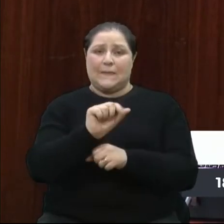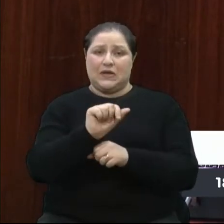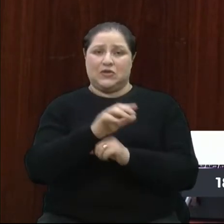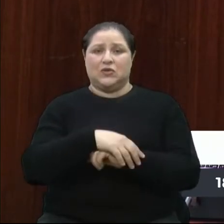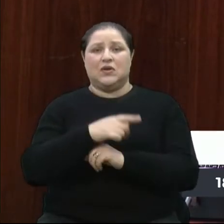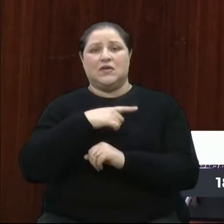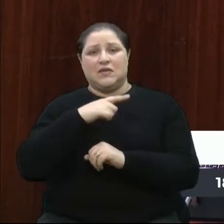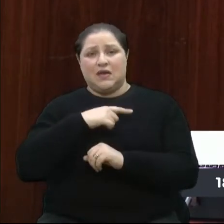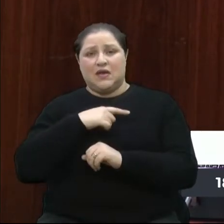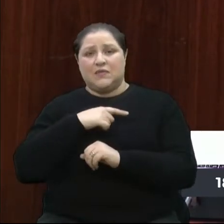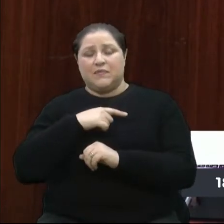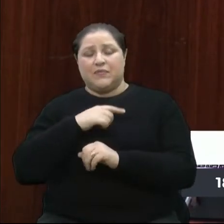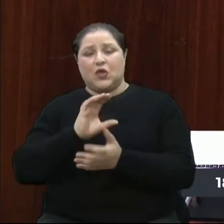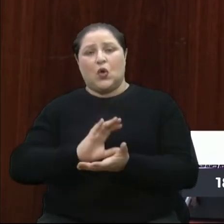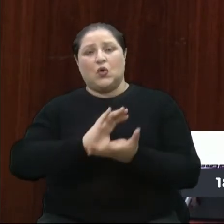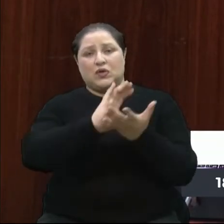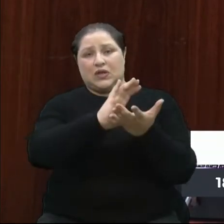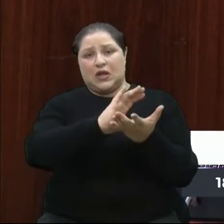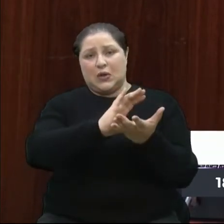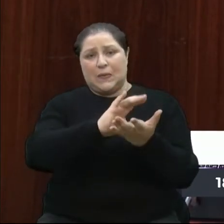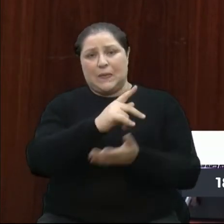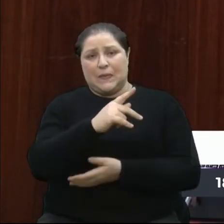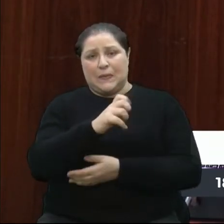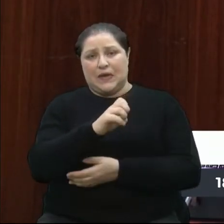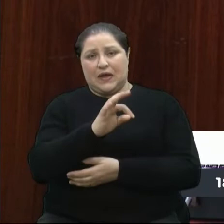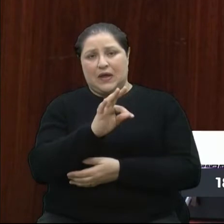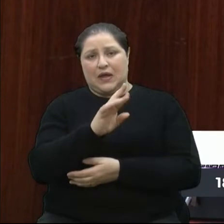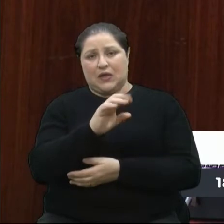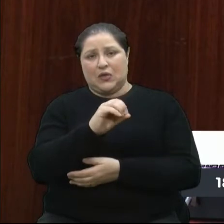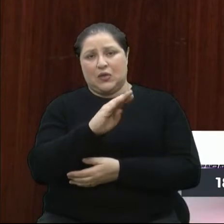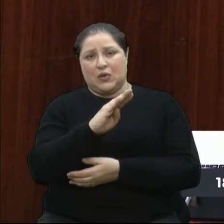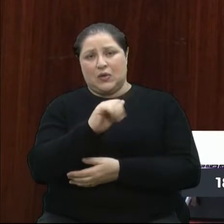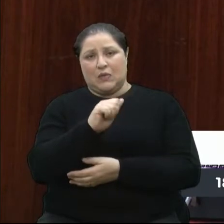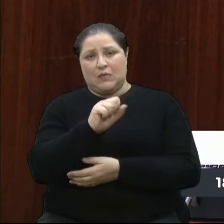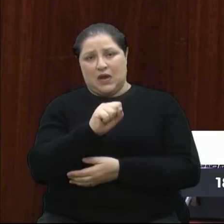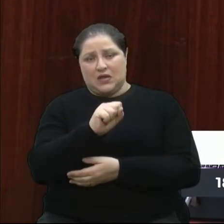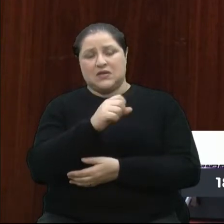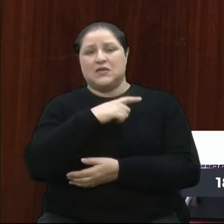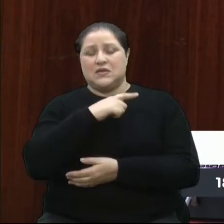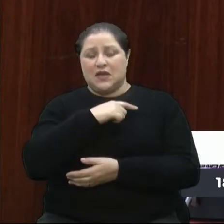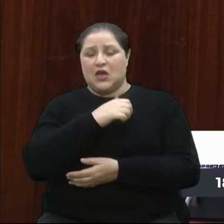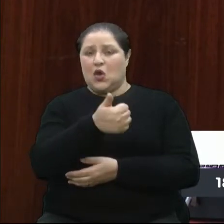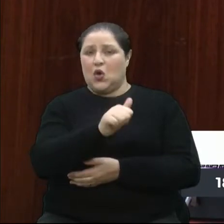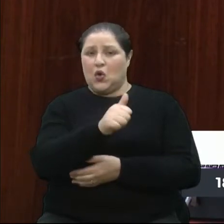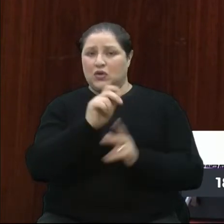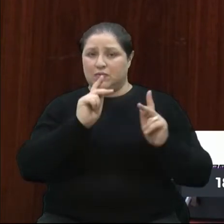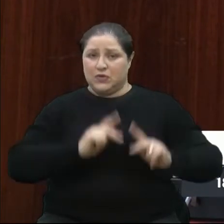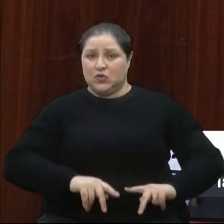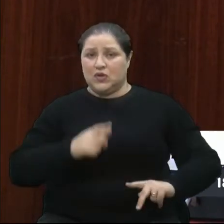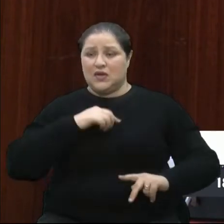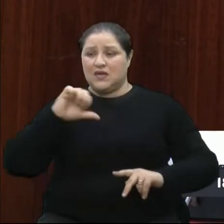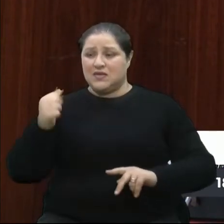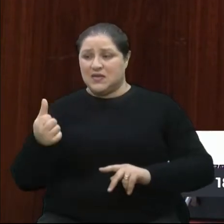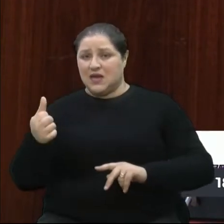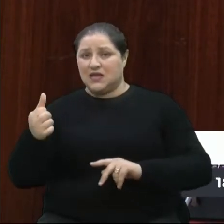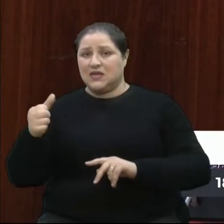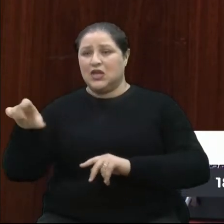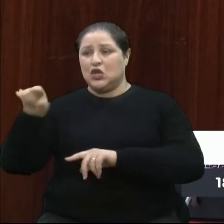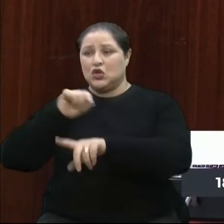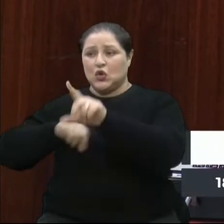11 membros, 6 são indicados pelo presidente. É